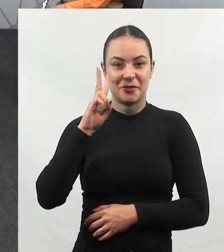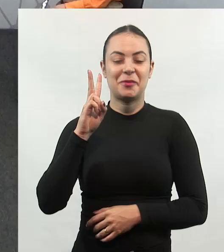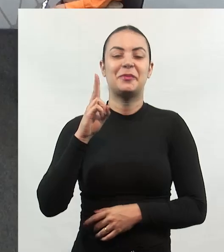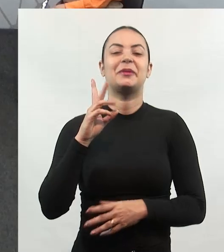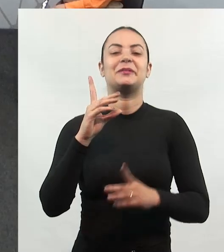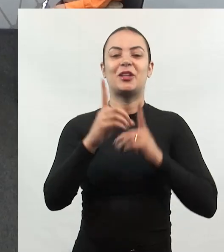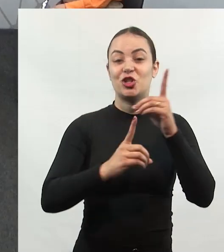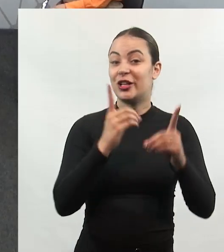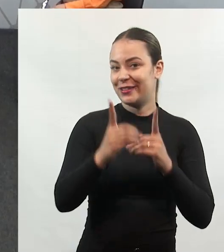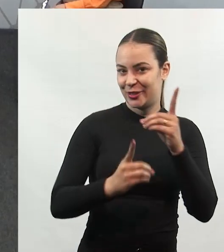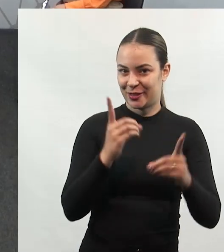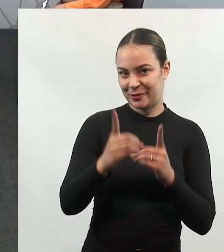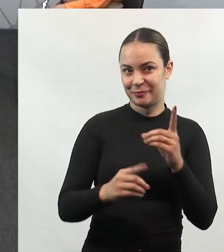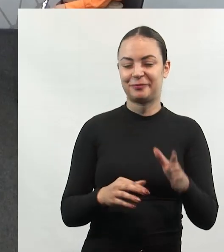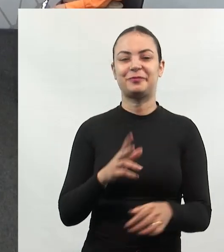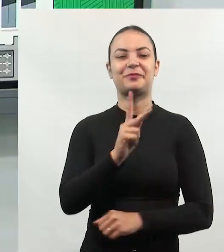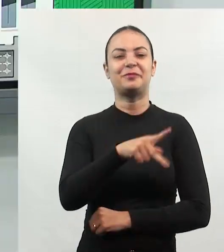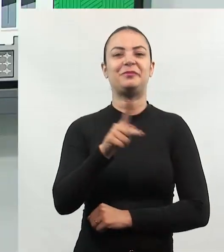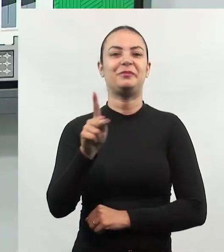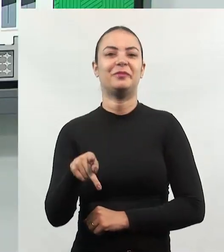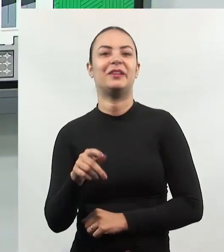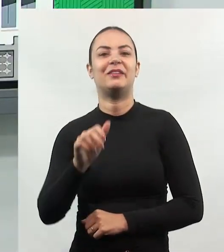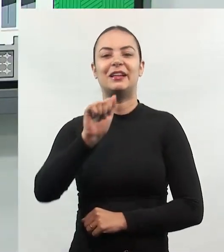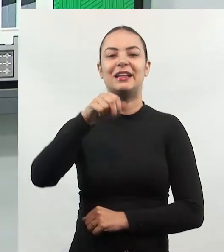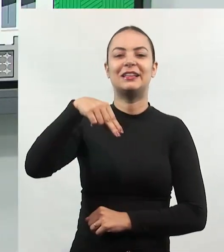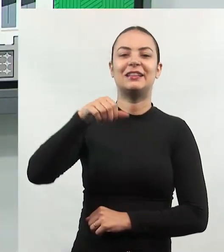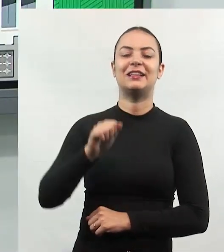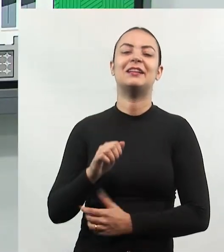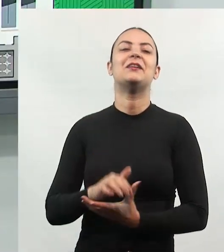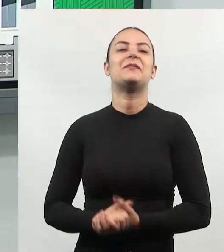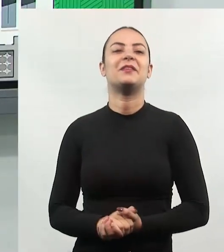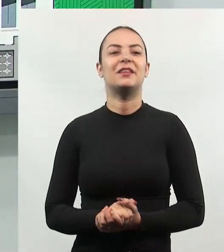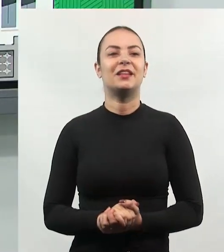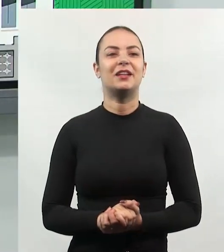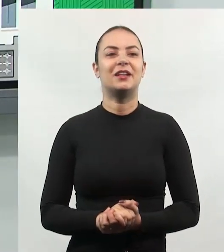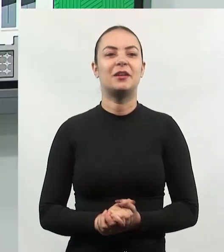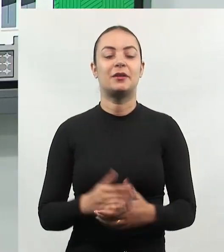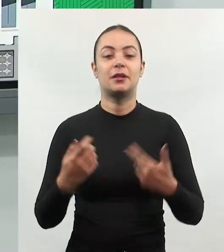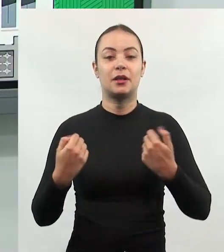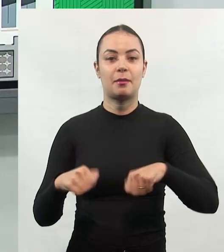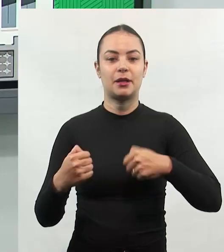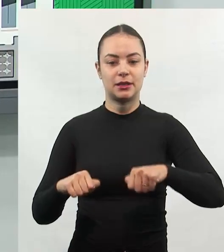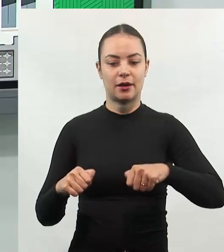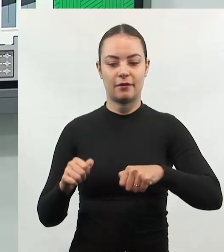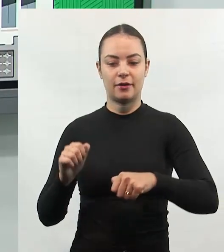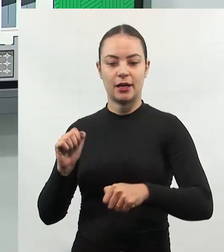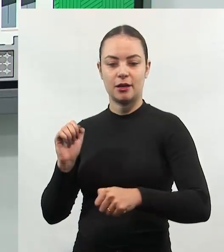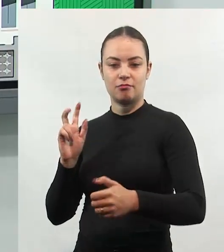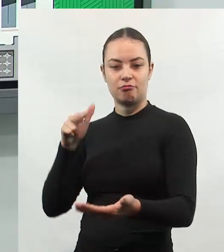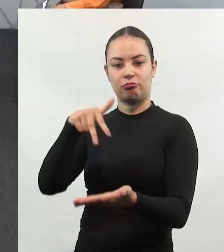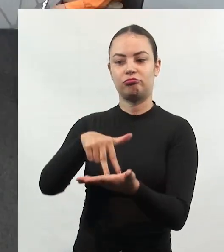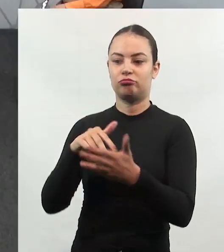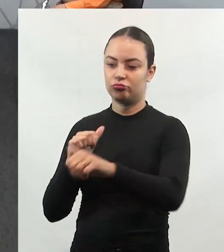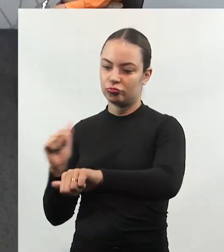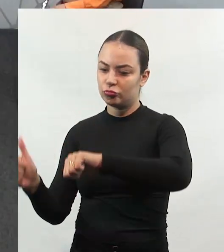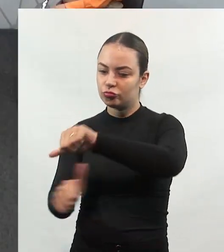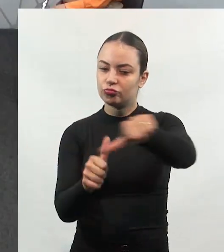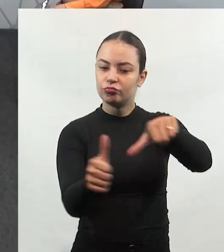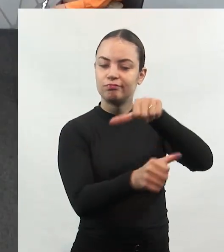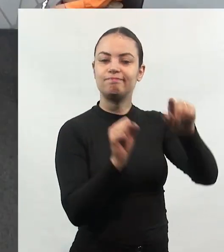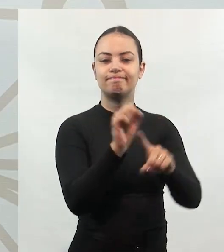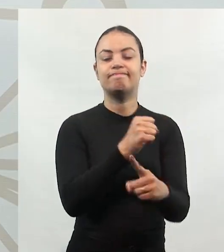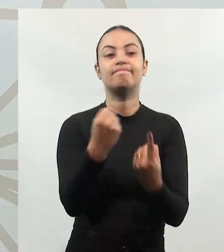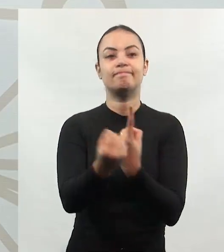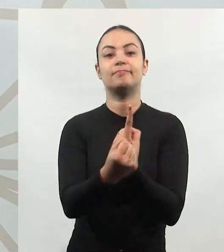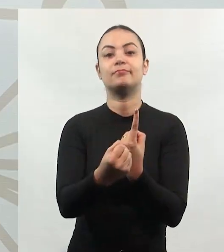esqueci essa fala dela. Entendeu? Então, assim, sempre tem aqueles professores que marcaram bastante a gente, né? Kátia, Cote. professora